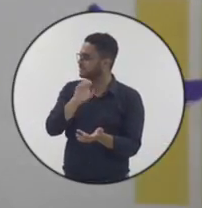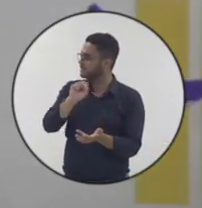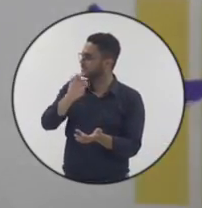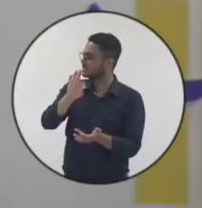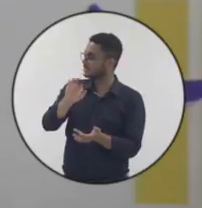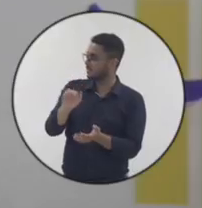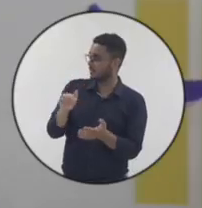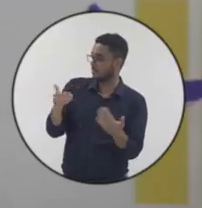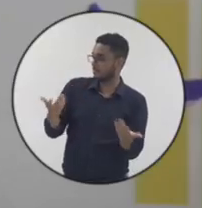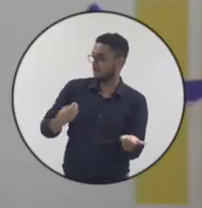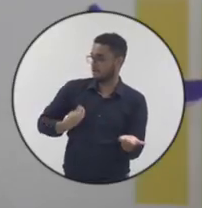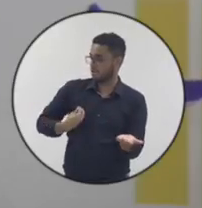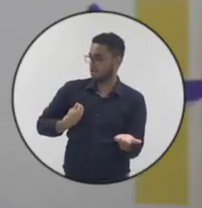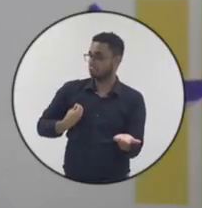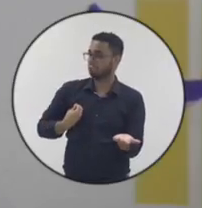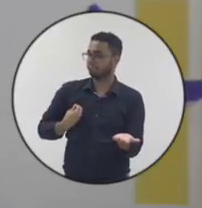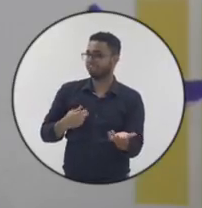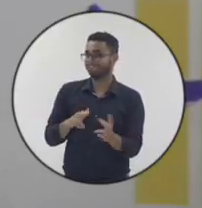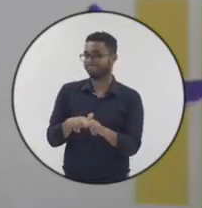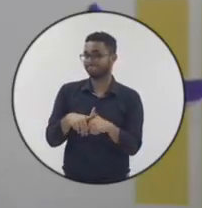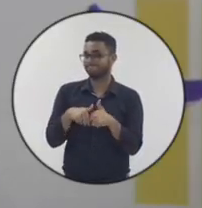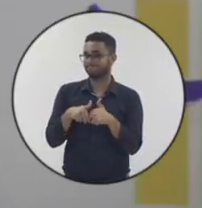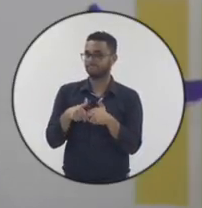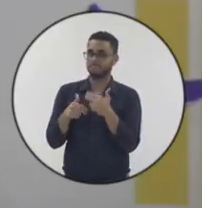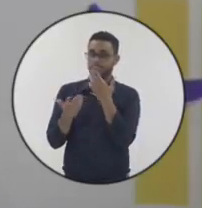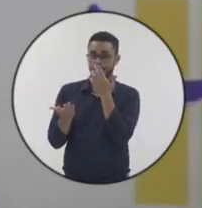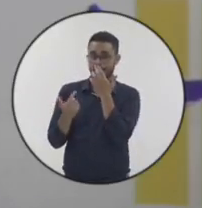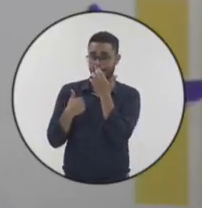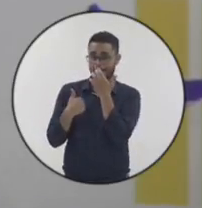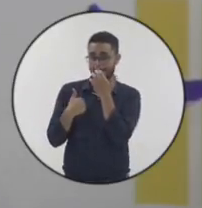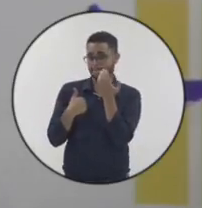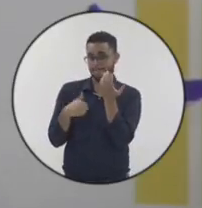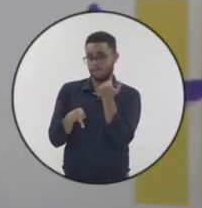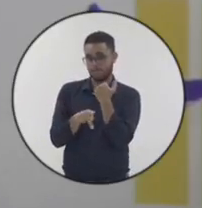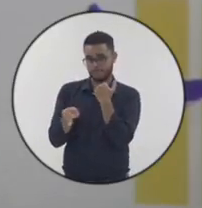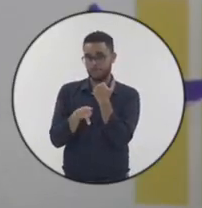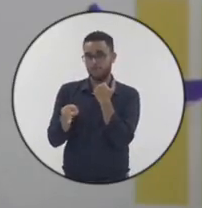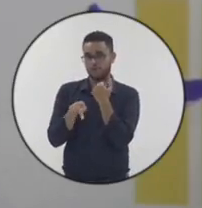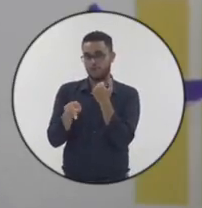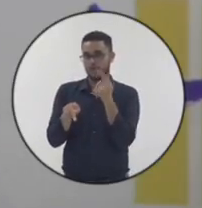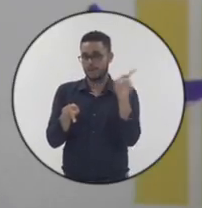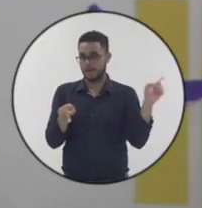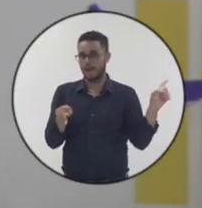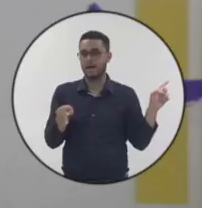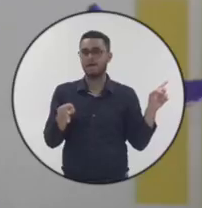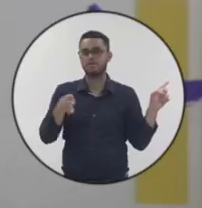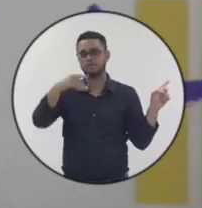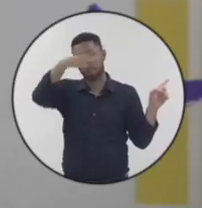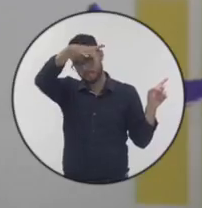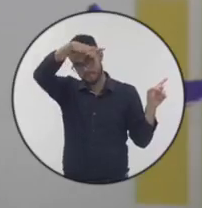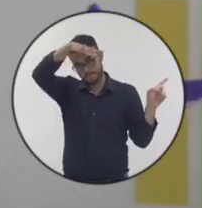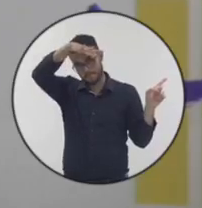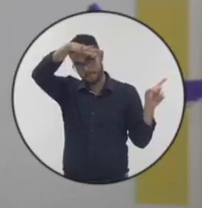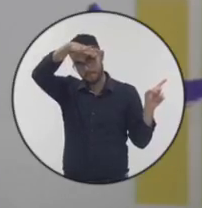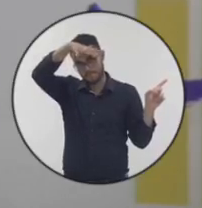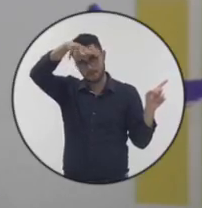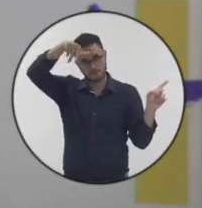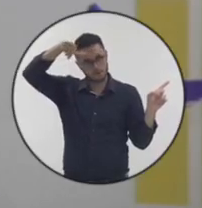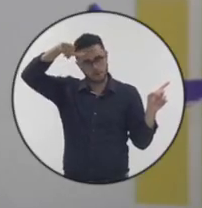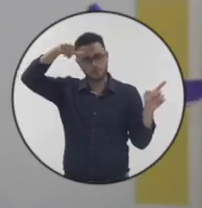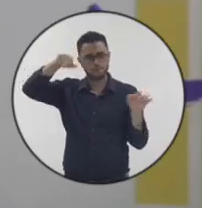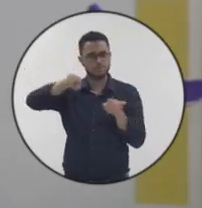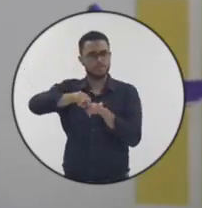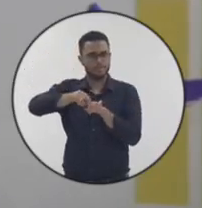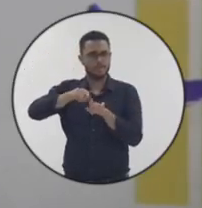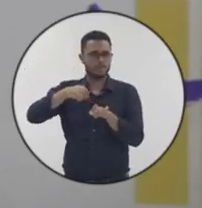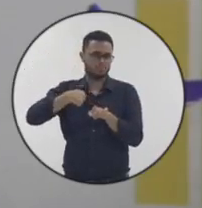está vivendo. Então, eu sou professora, né, no estado de Mato Grosso, também me sinto à